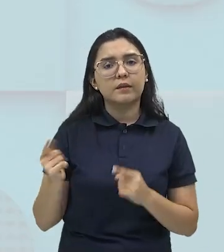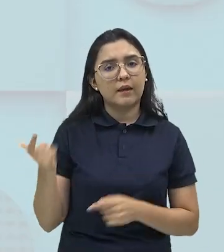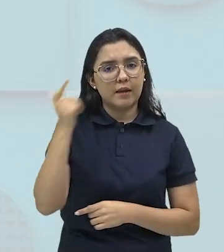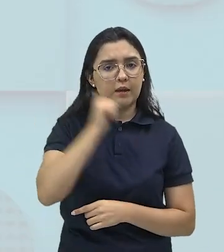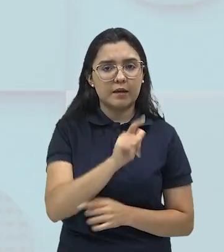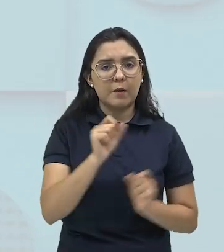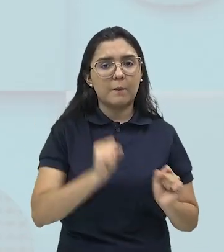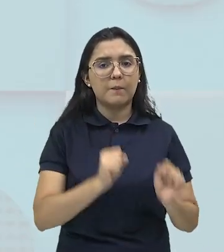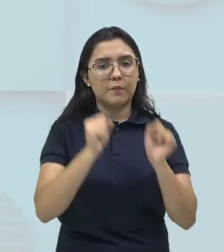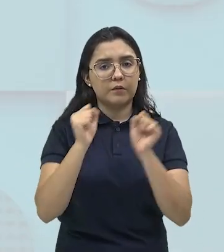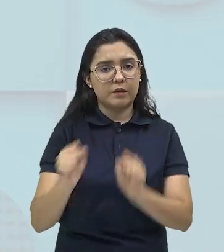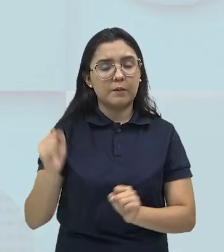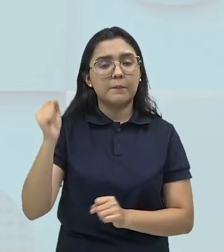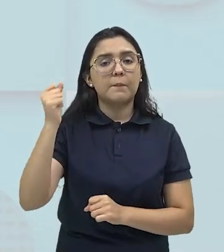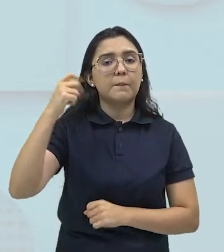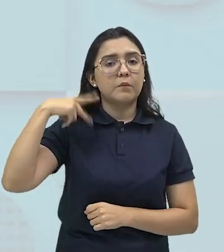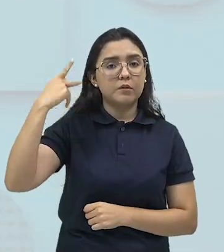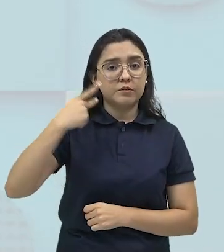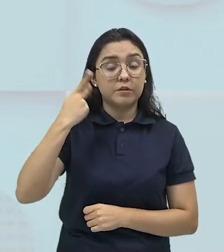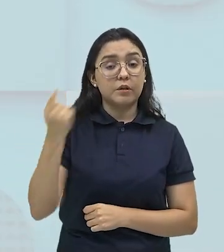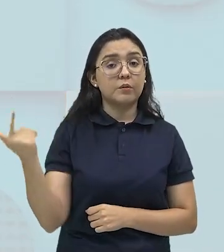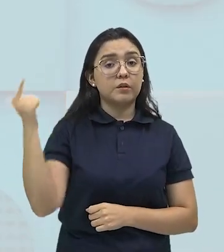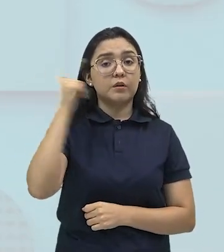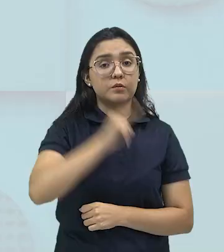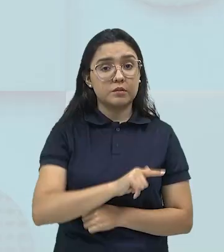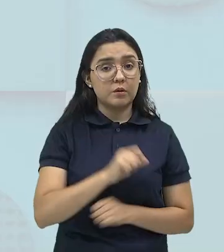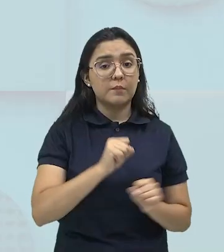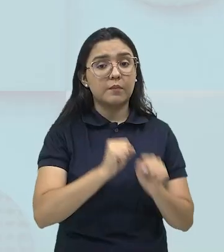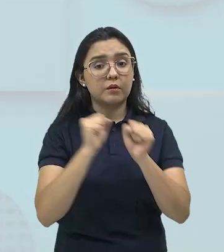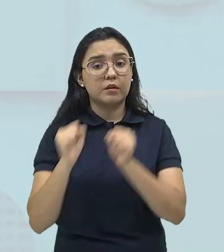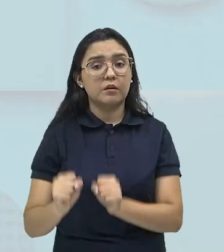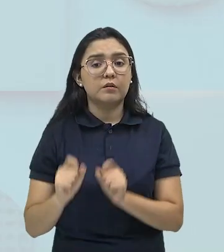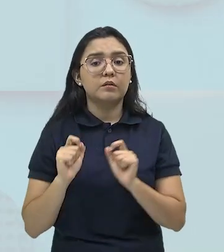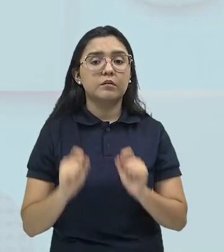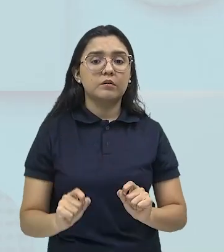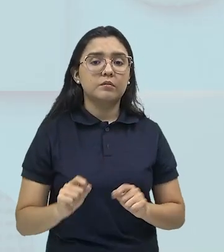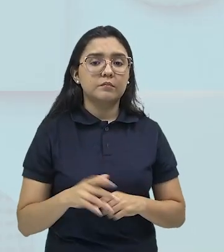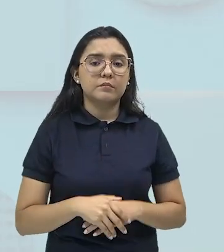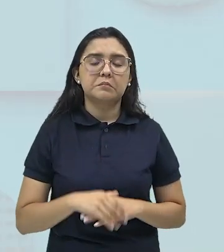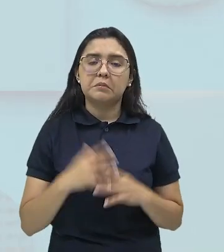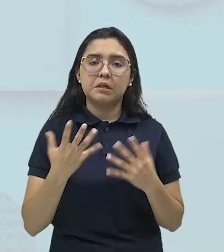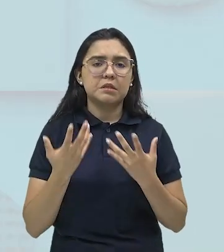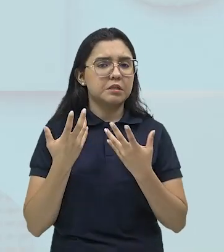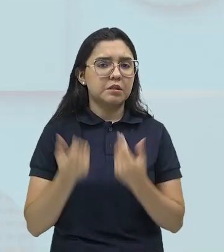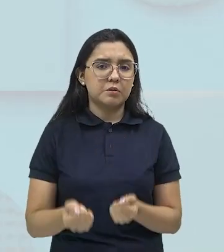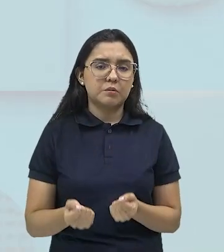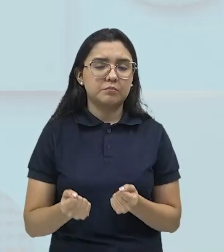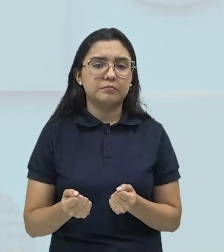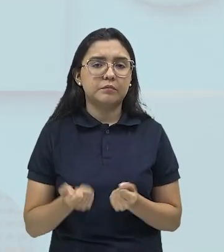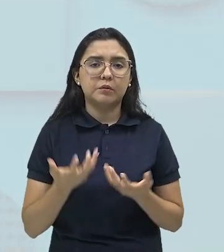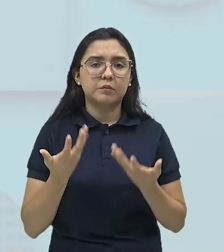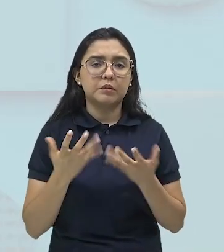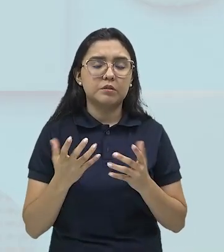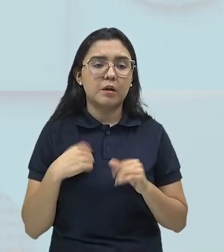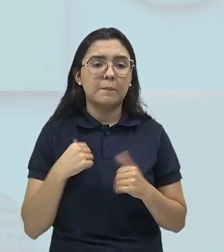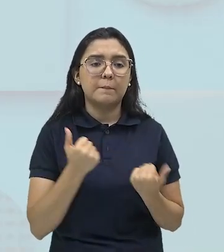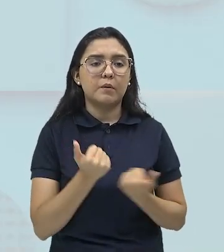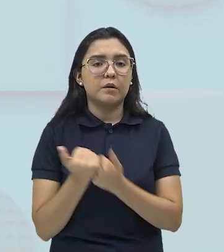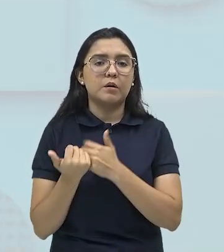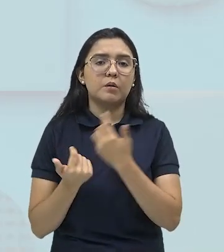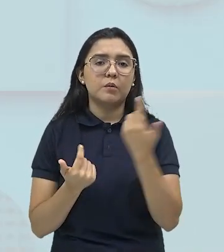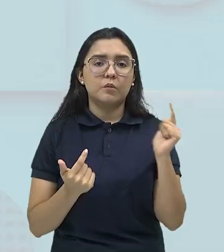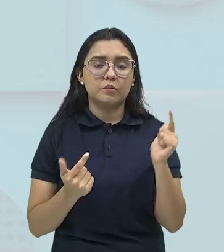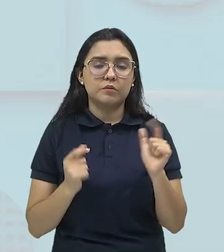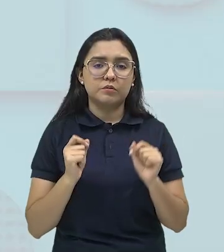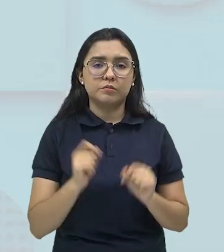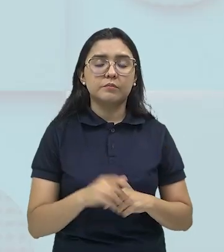o poder político. E quando ele alcançou o poder, ele se conformou lá no lugar dele e não quis mais apoiar outras